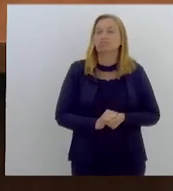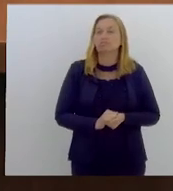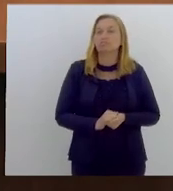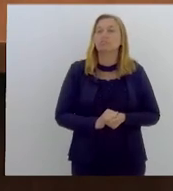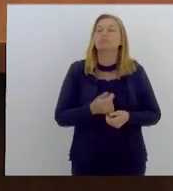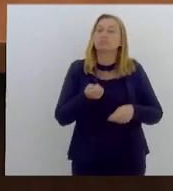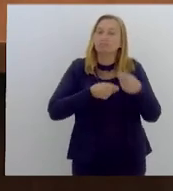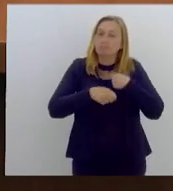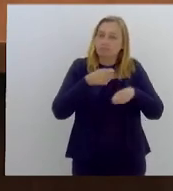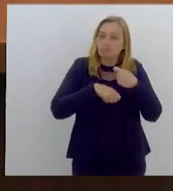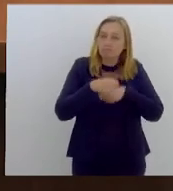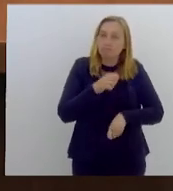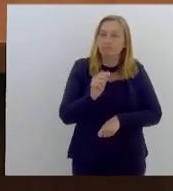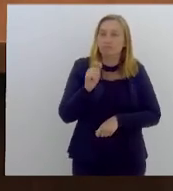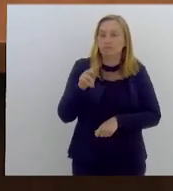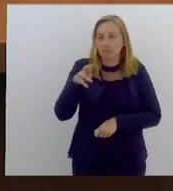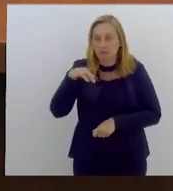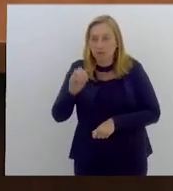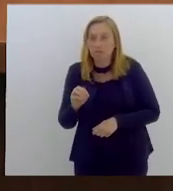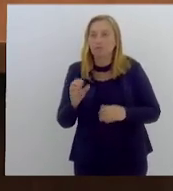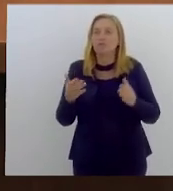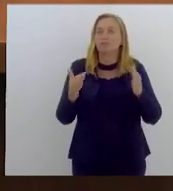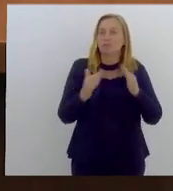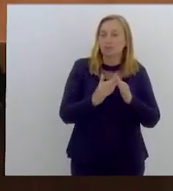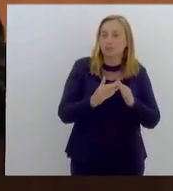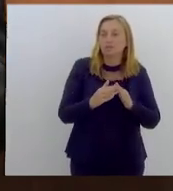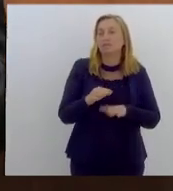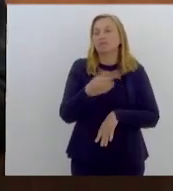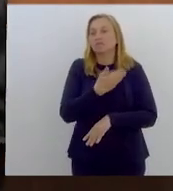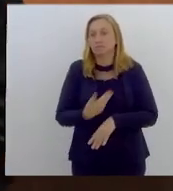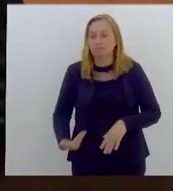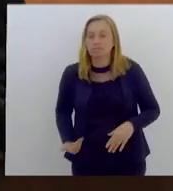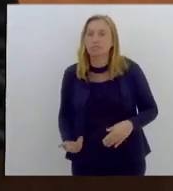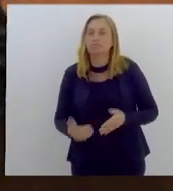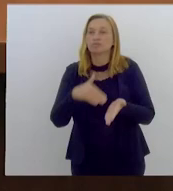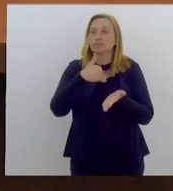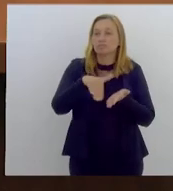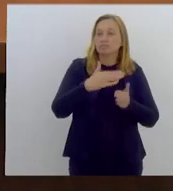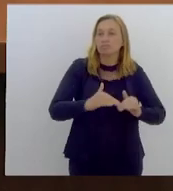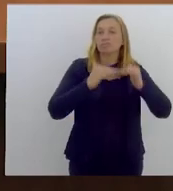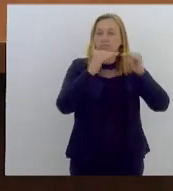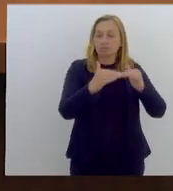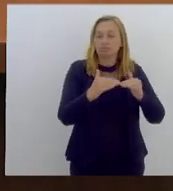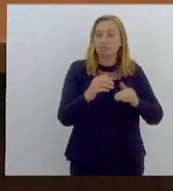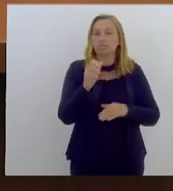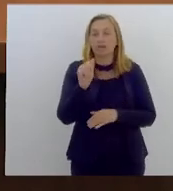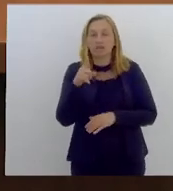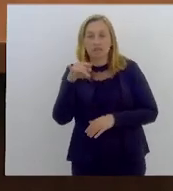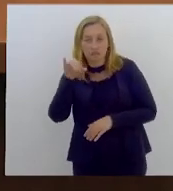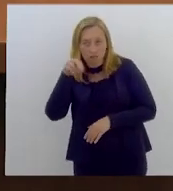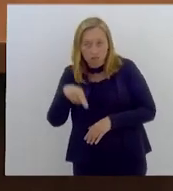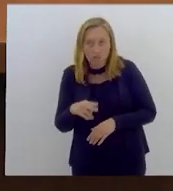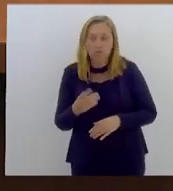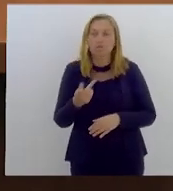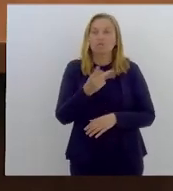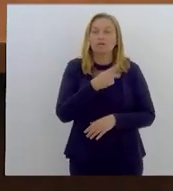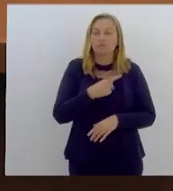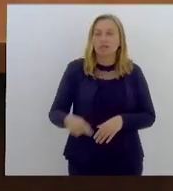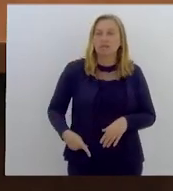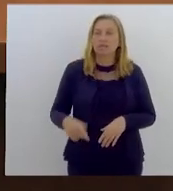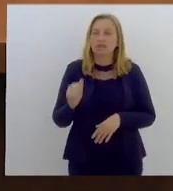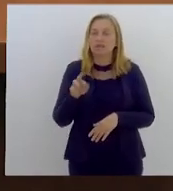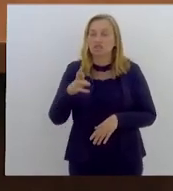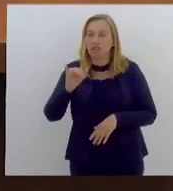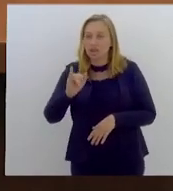extensa negociação com a Gerrio, com a Casa Civil, com o secretário Nicola, com o subsecretário Adilson, presidente André da Gerrio, foi